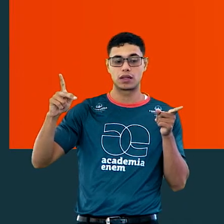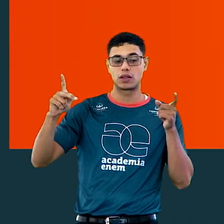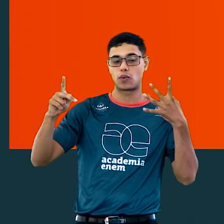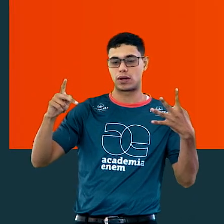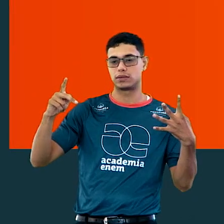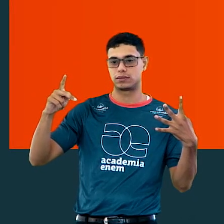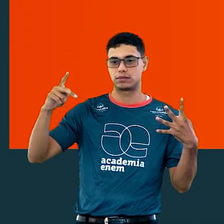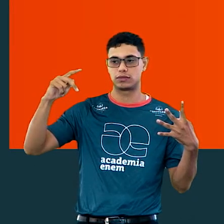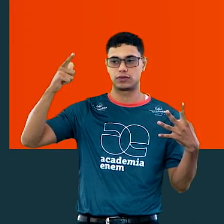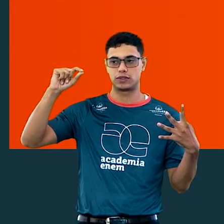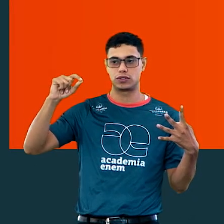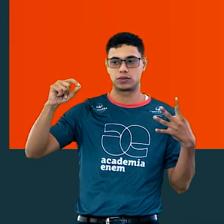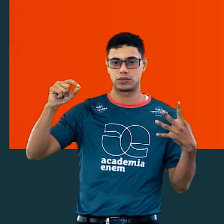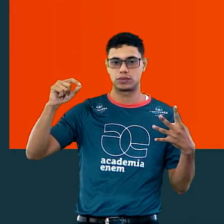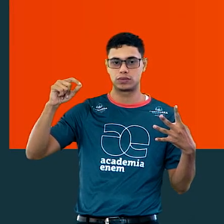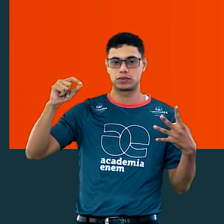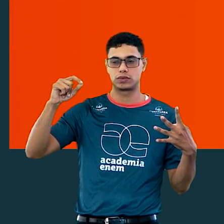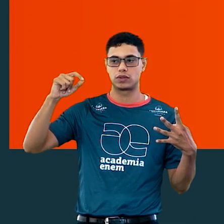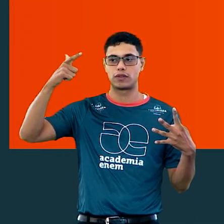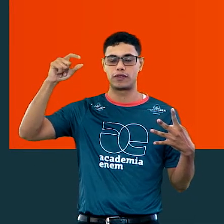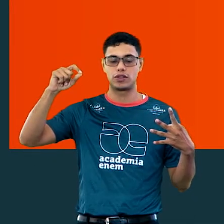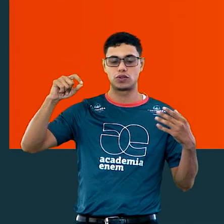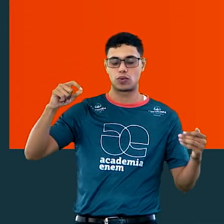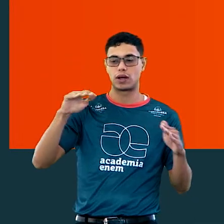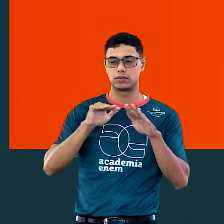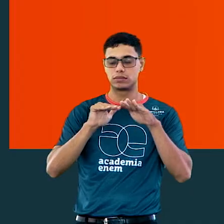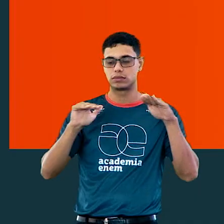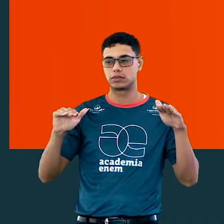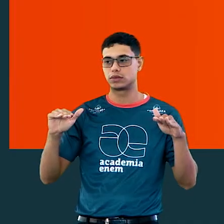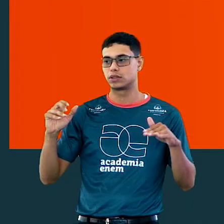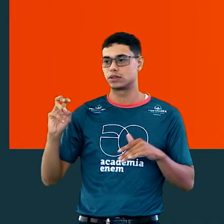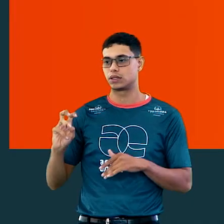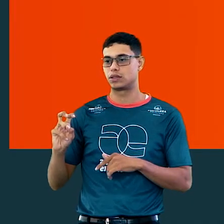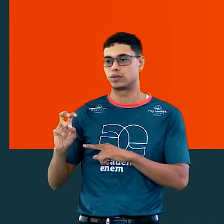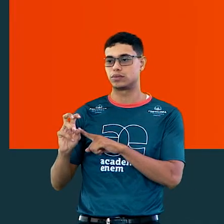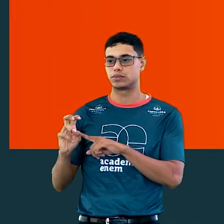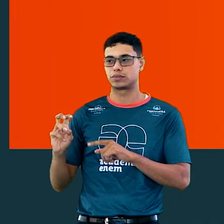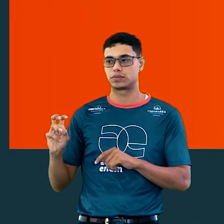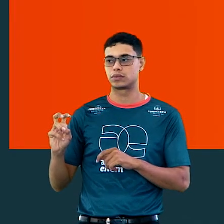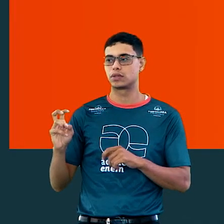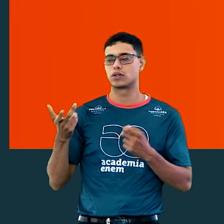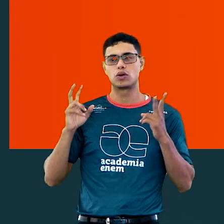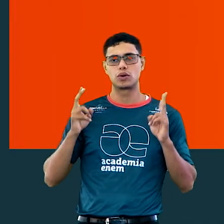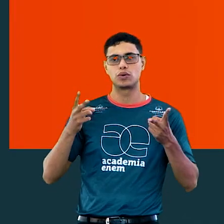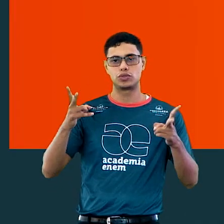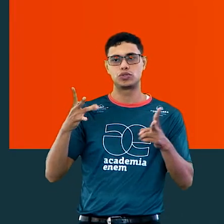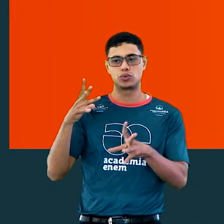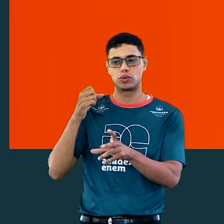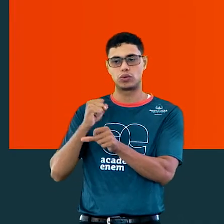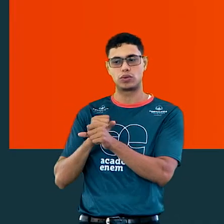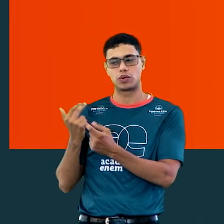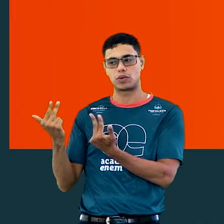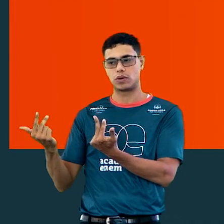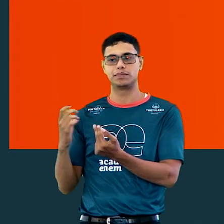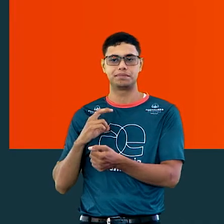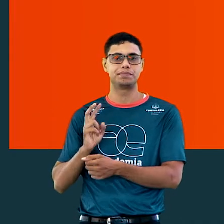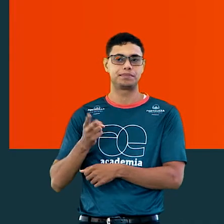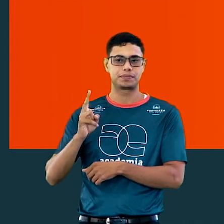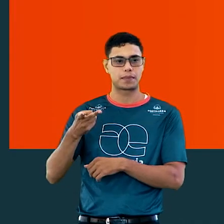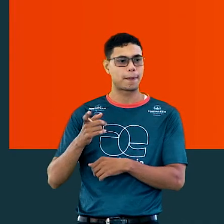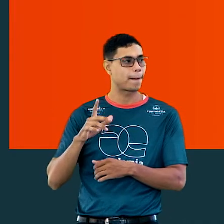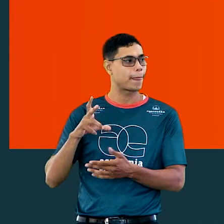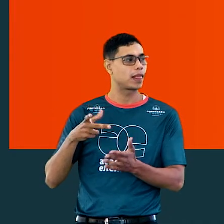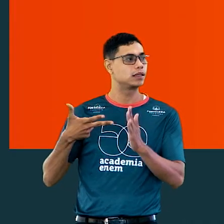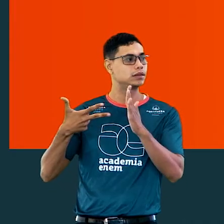corrente, 4. 20 por 4, 5. Manteve o mesmo valor ou não manteve? Manteve. Isso